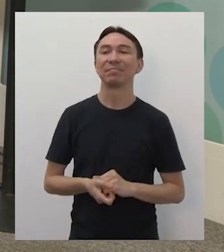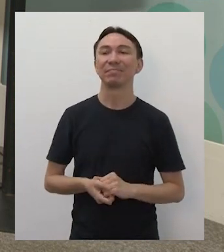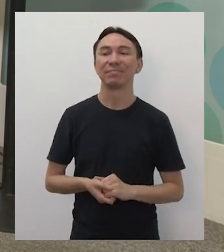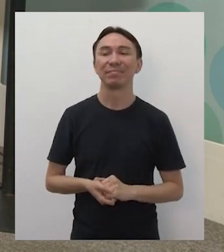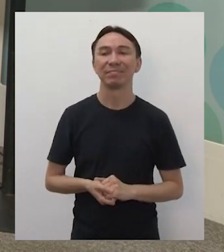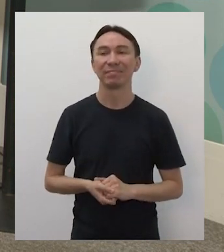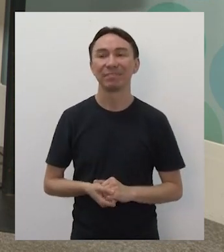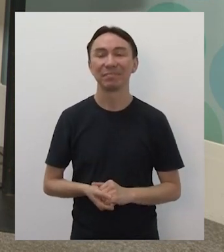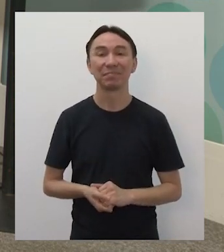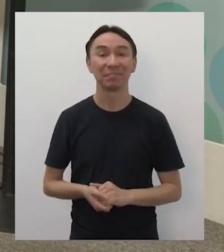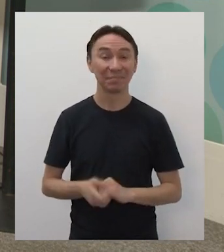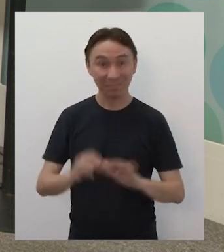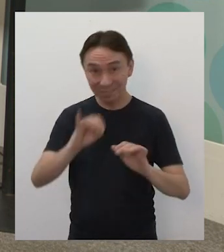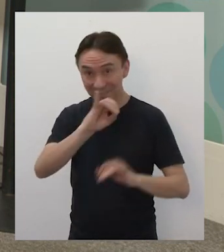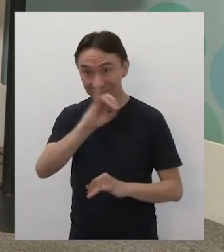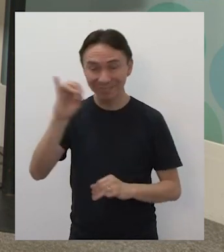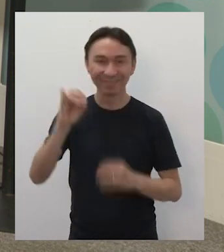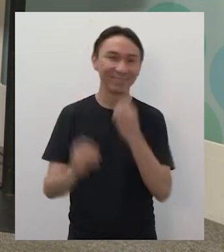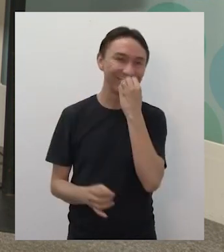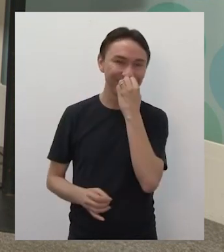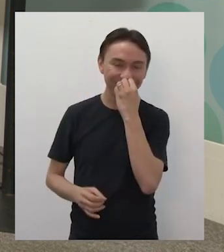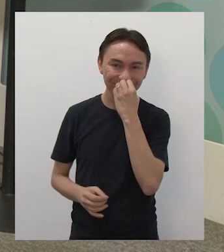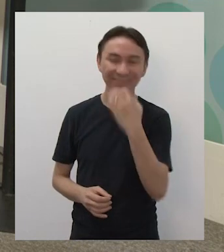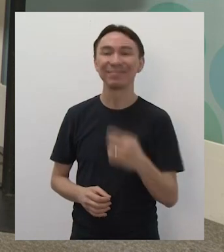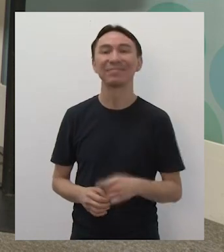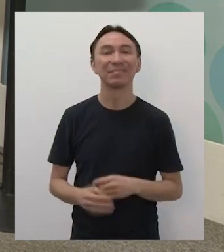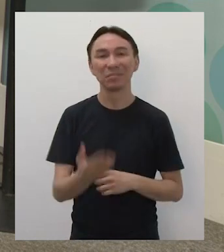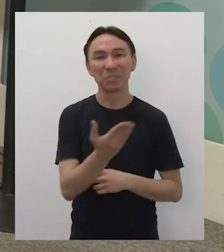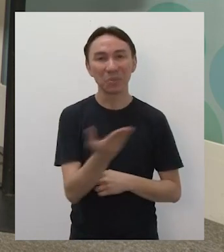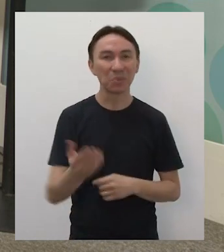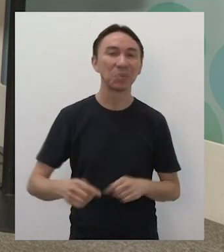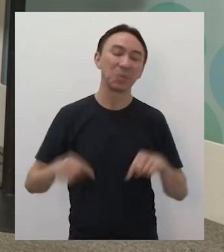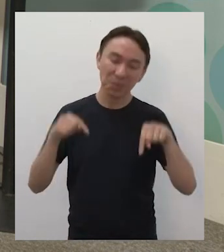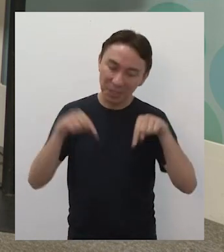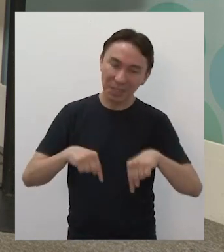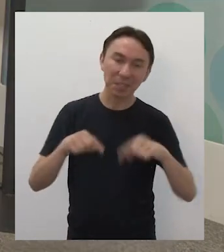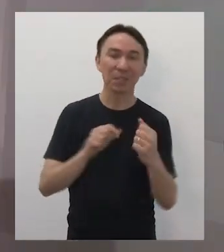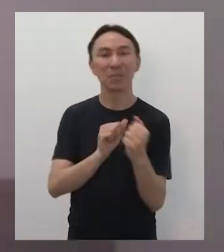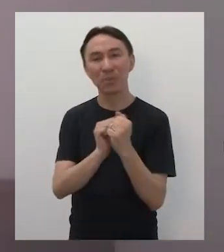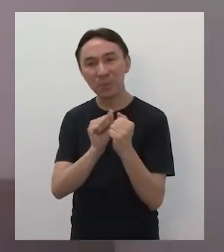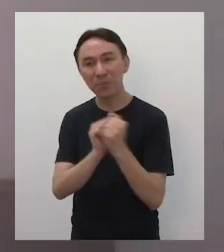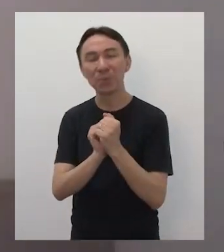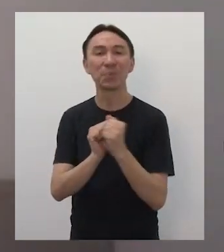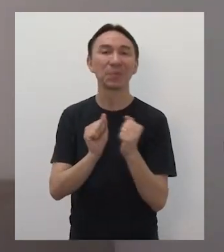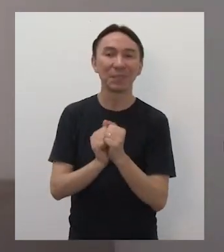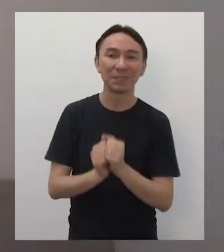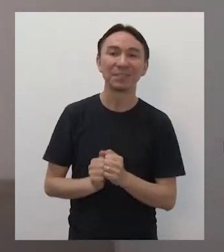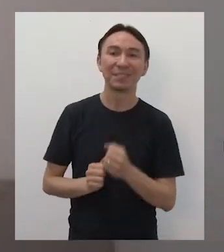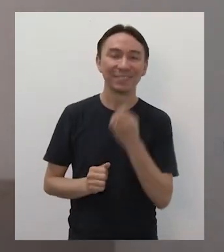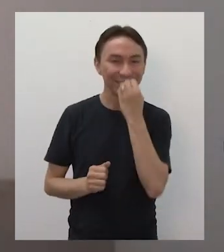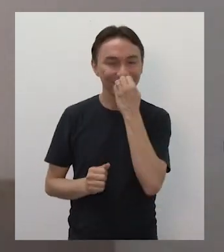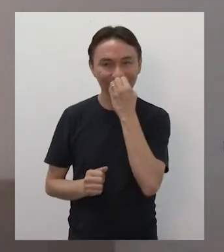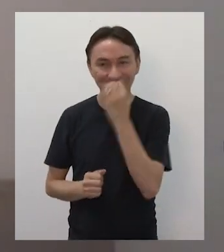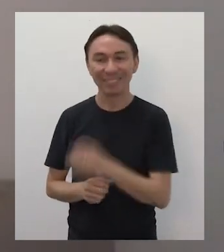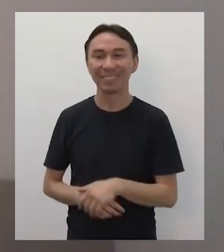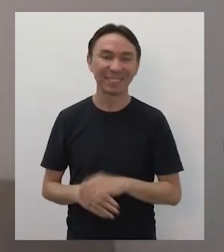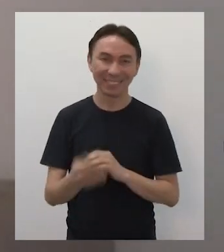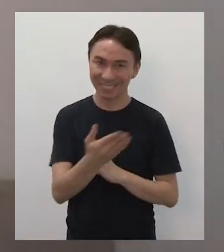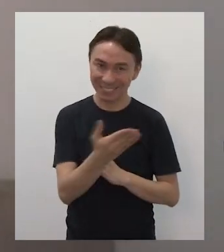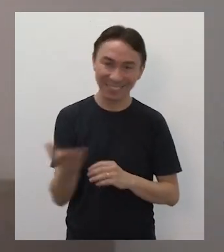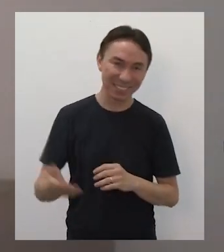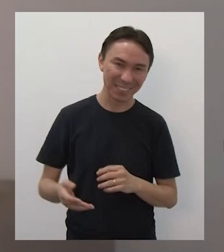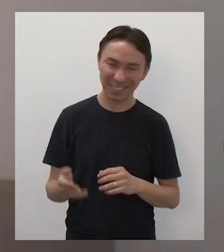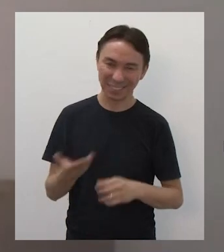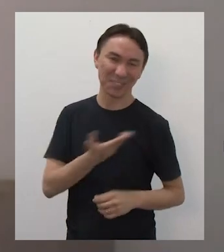Oi, Tânia. Oi a todos que estão aqui nos acompanhando, os colegas também aí que vão interagir.